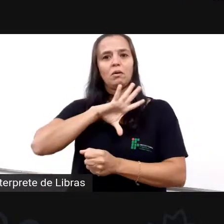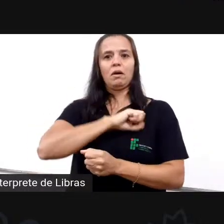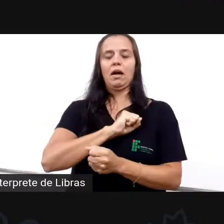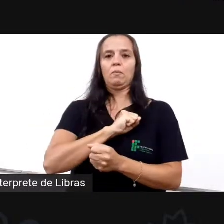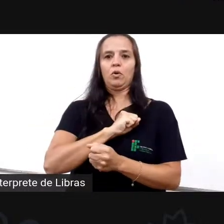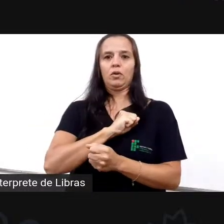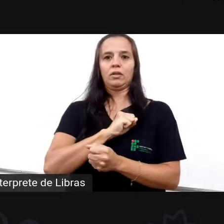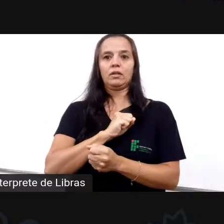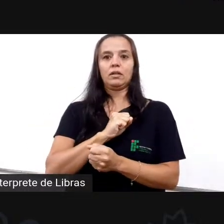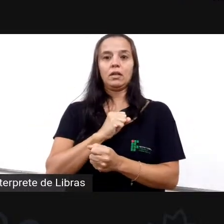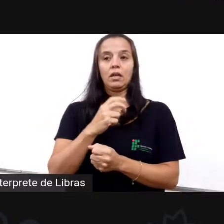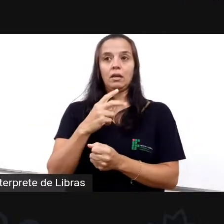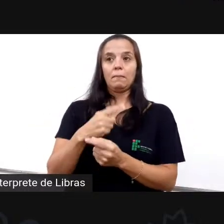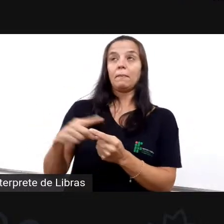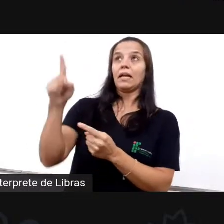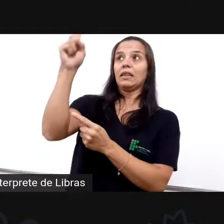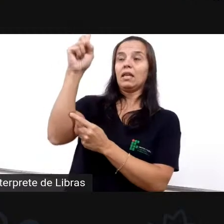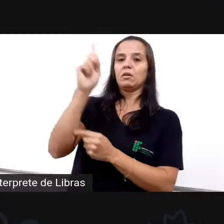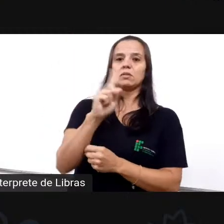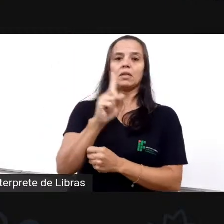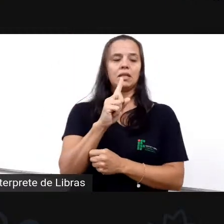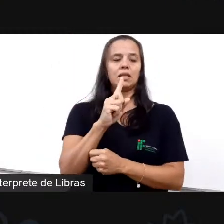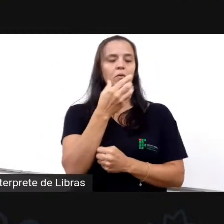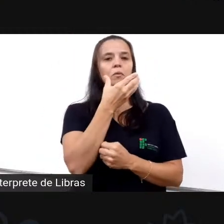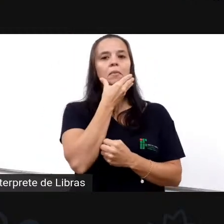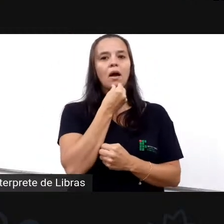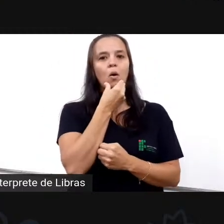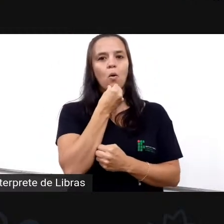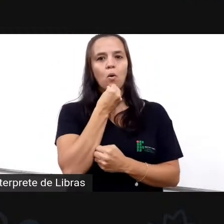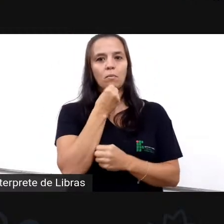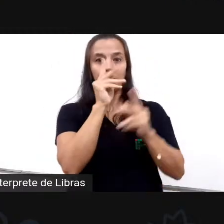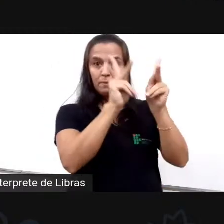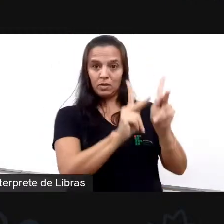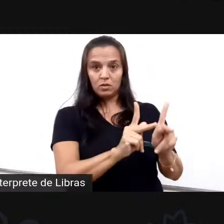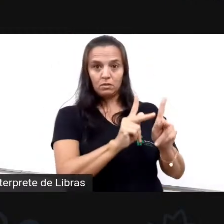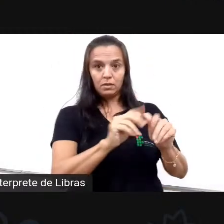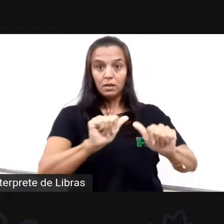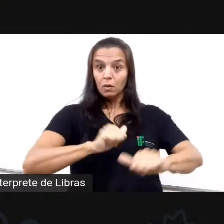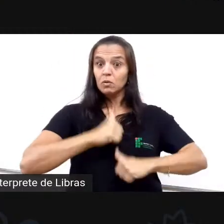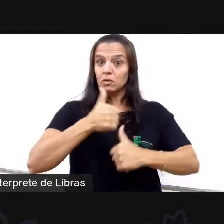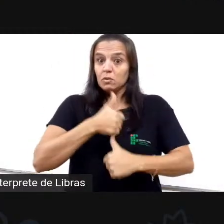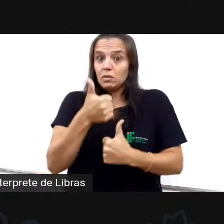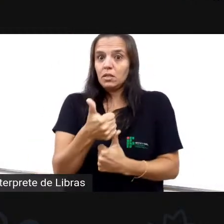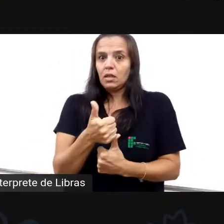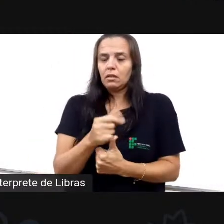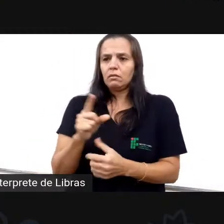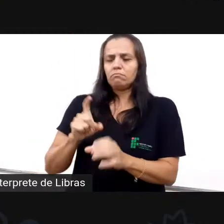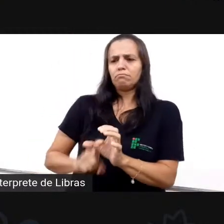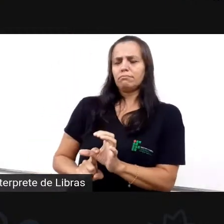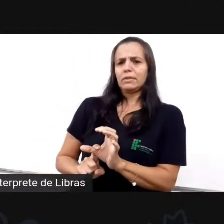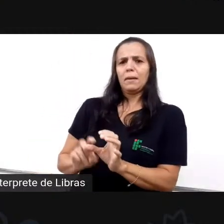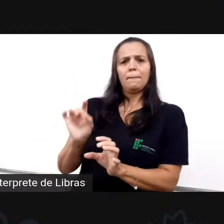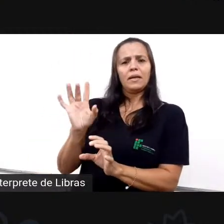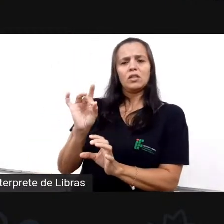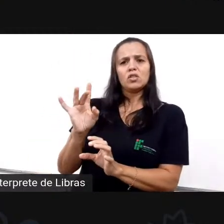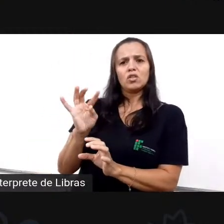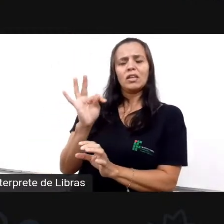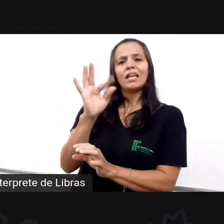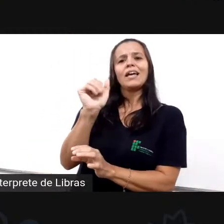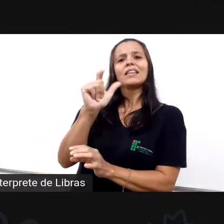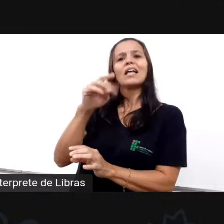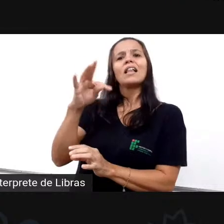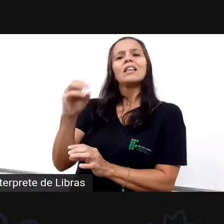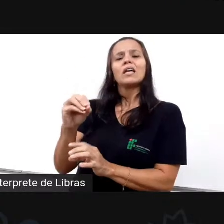para Deus e não para os homens. O sucesso não depende tanto de talento, como